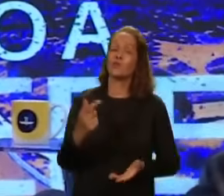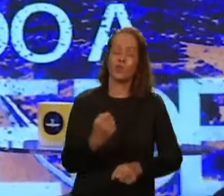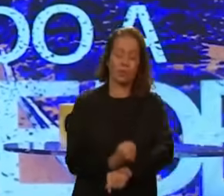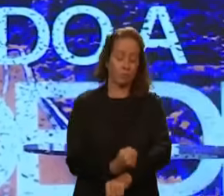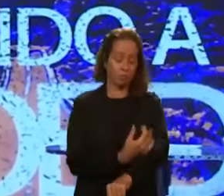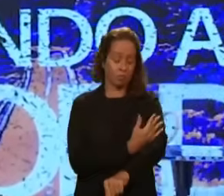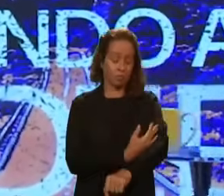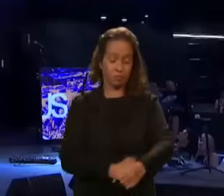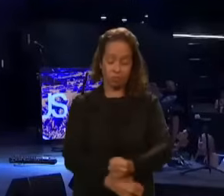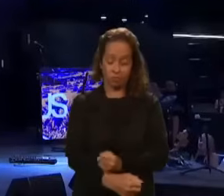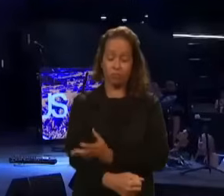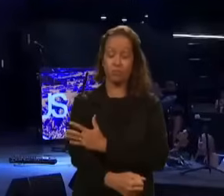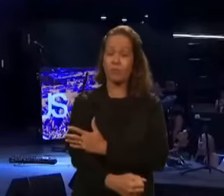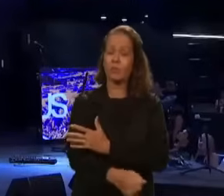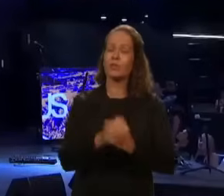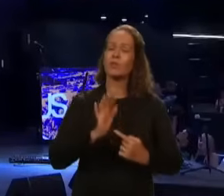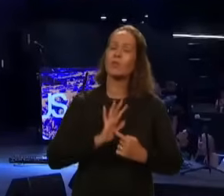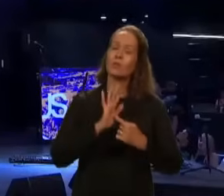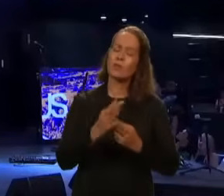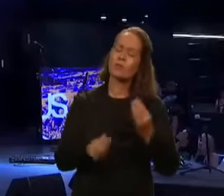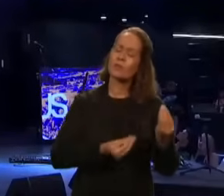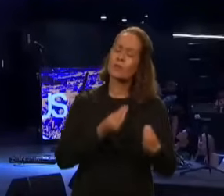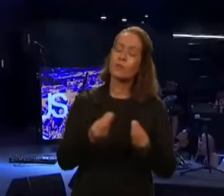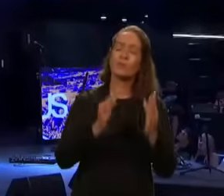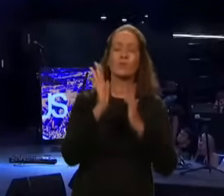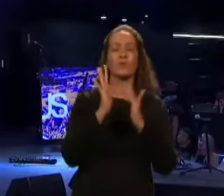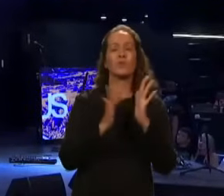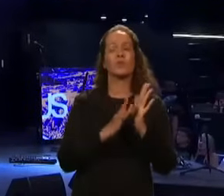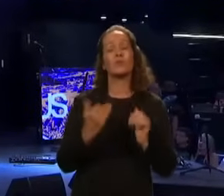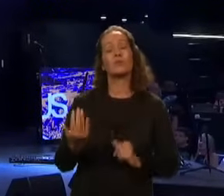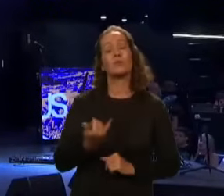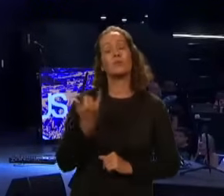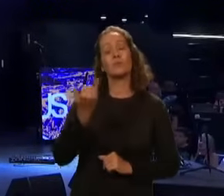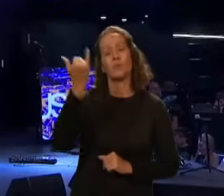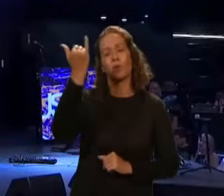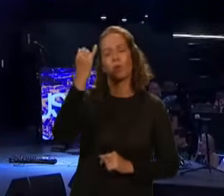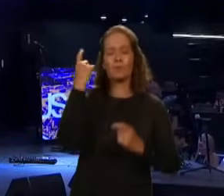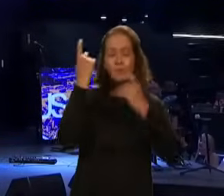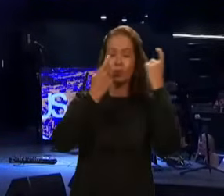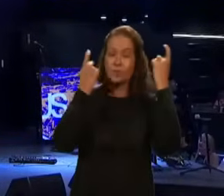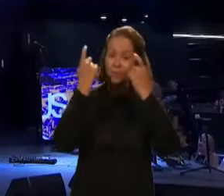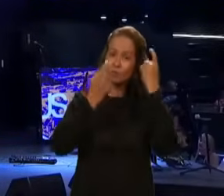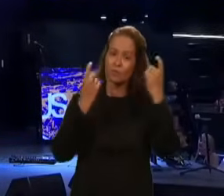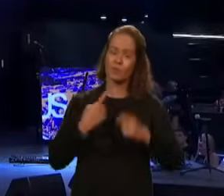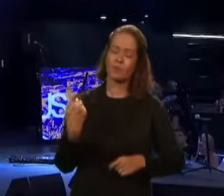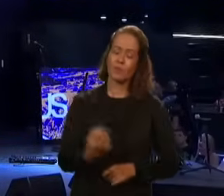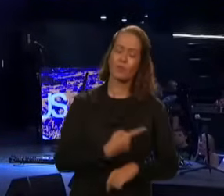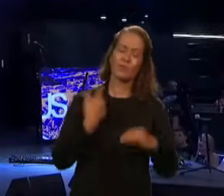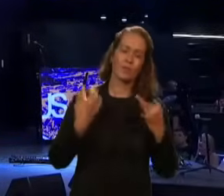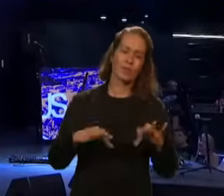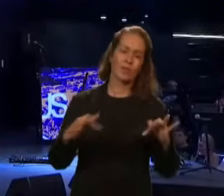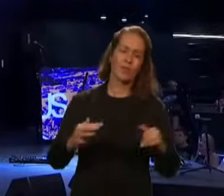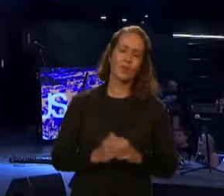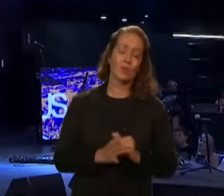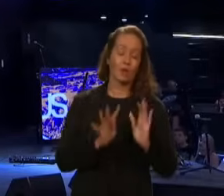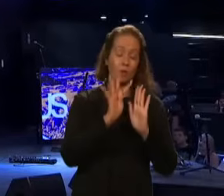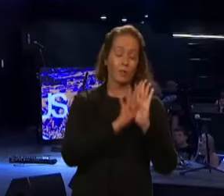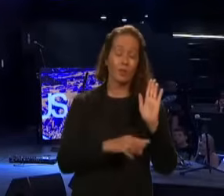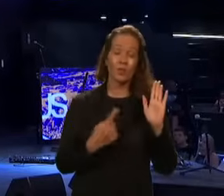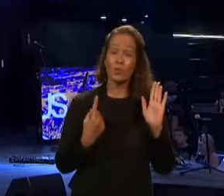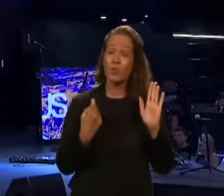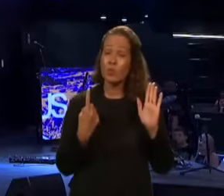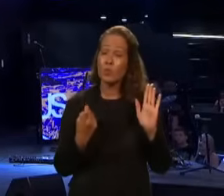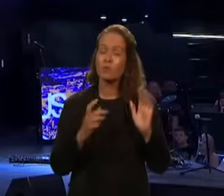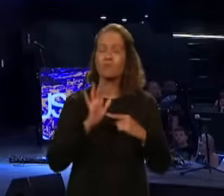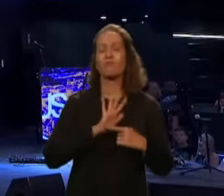para a gente o quanto ele se importa com a nossa dor. É o único texto na Bíblia que diz que Deus chorou. É o único texto na Bíblia